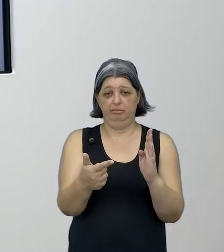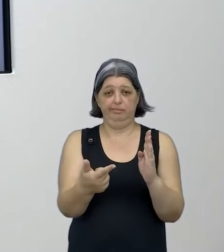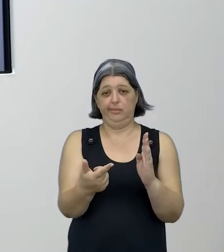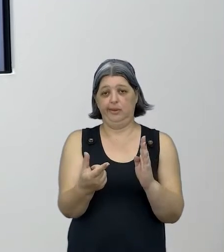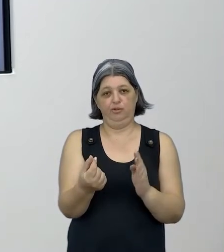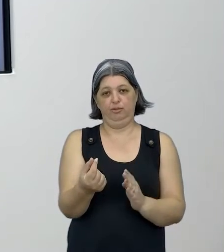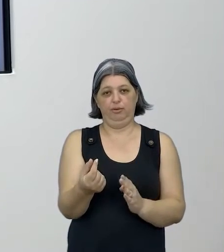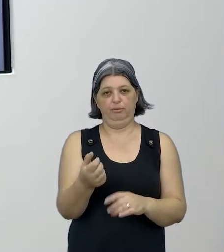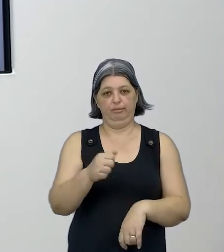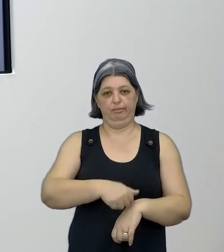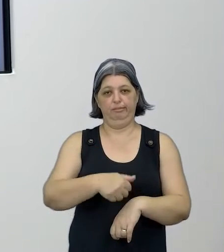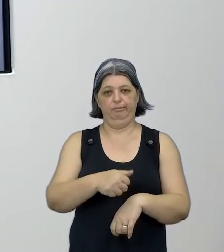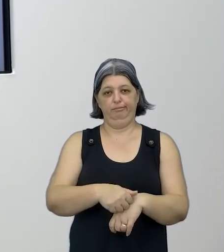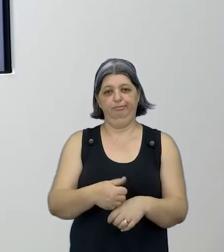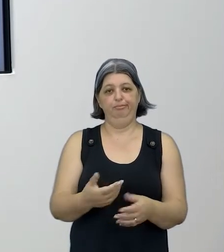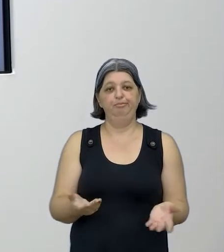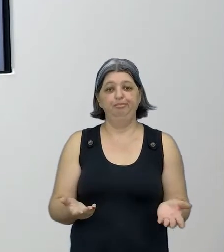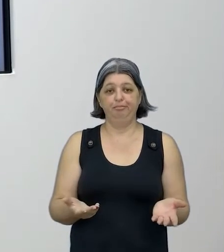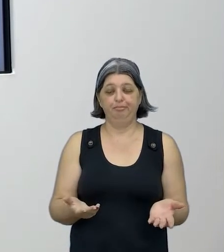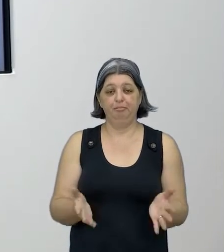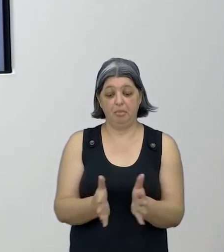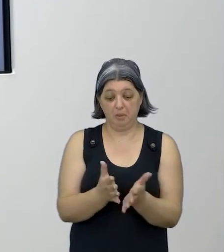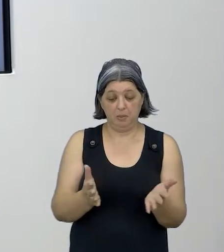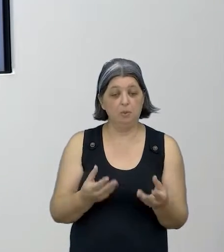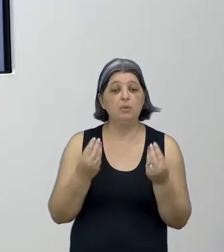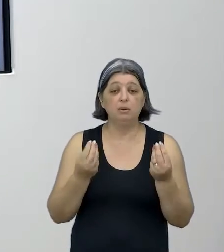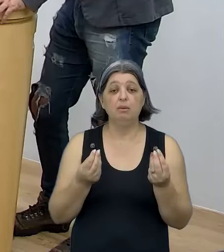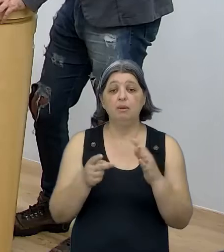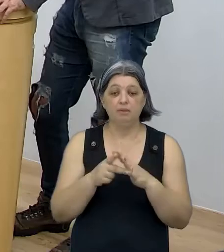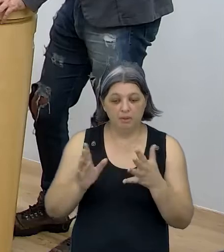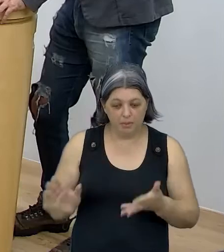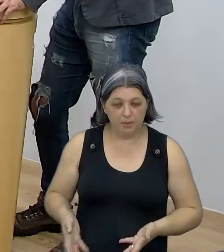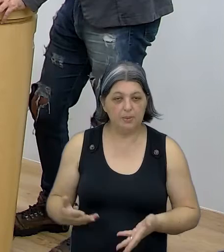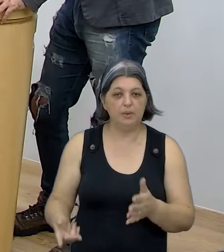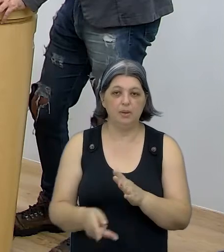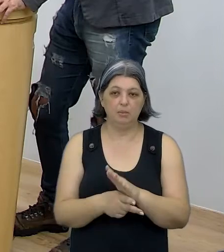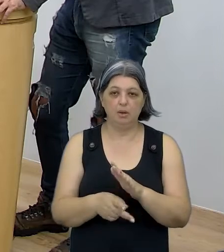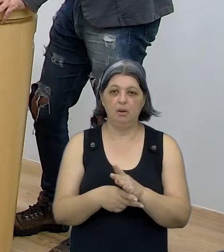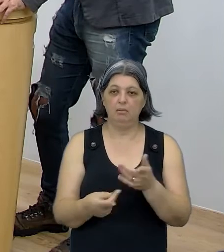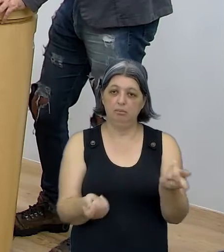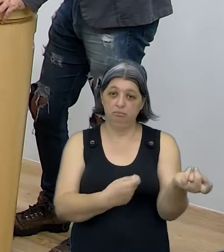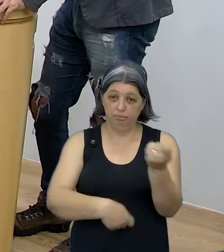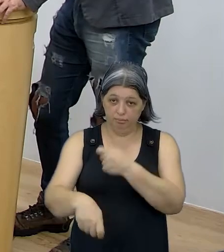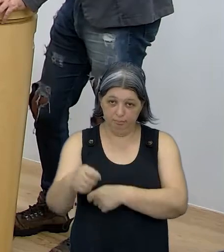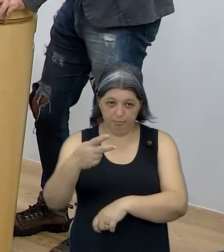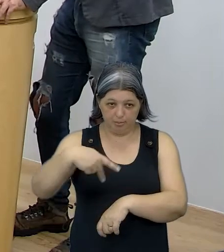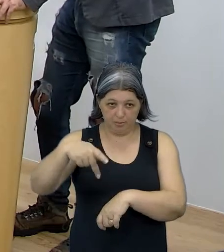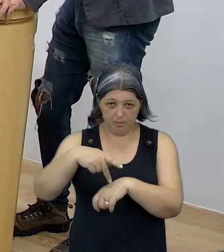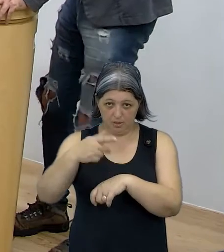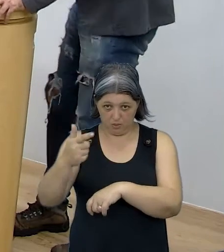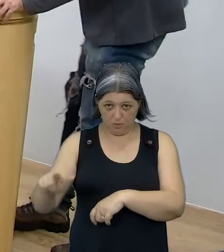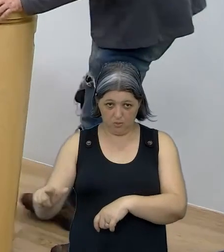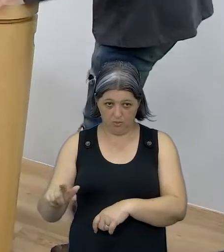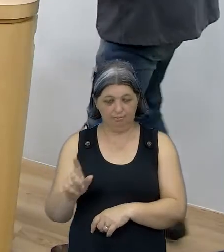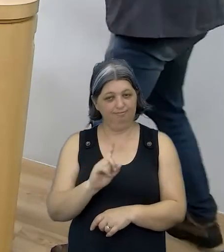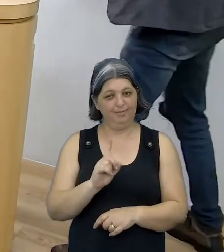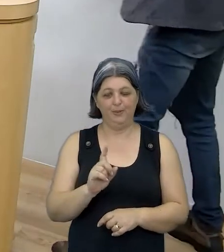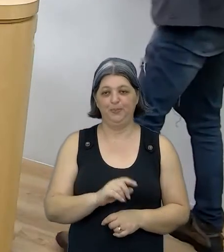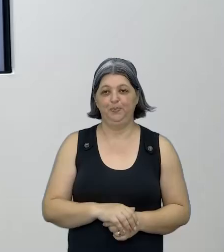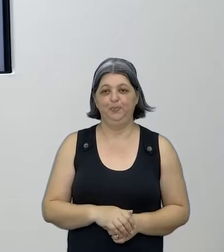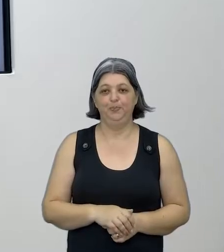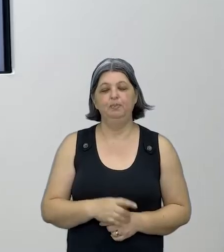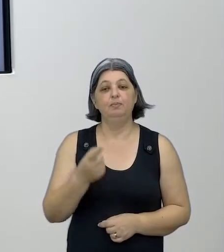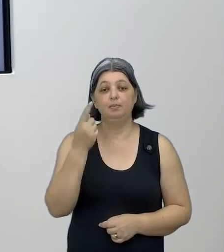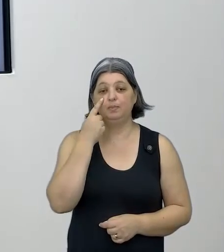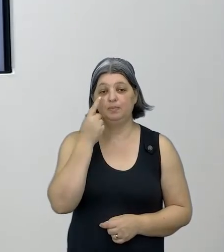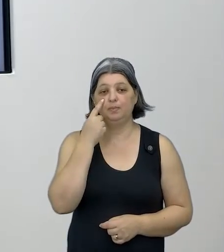isso. Quem é que vai industrializar o Brasil, então? Capital estrangeiro? Não. Não. Lembra aqui, ó, olha para